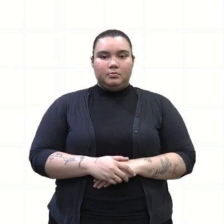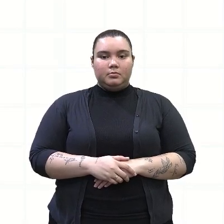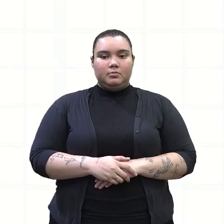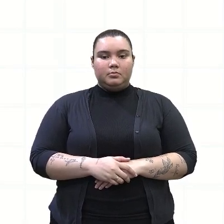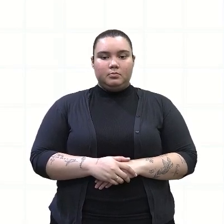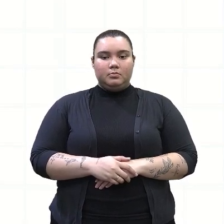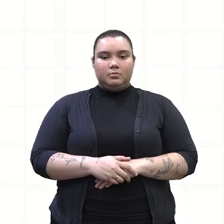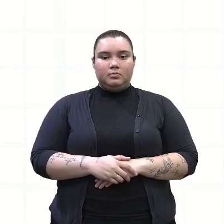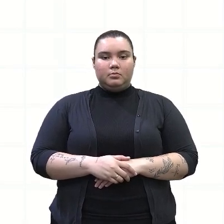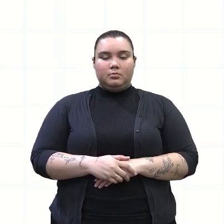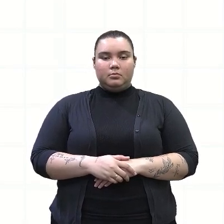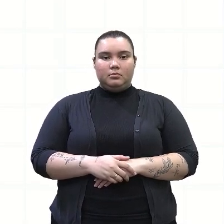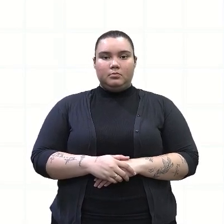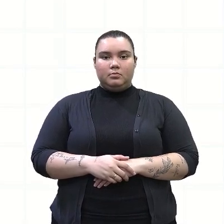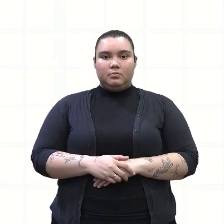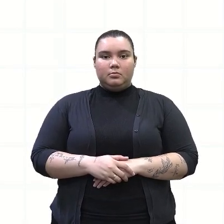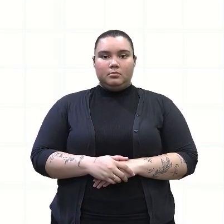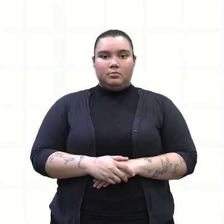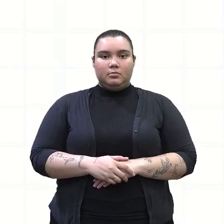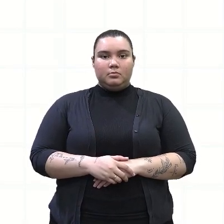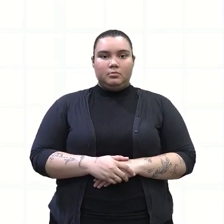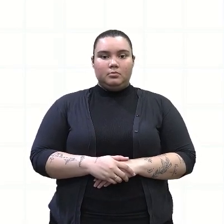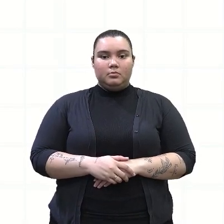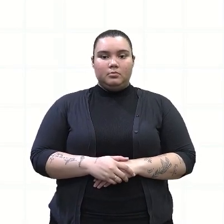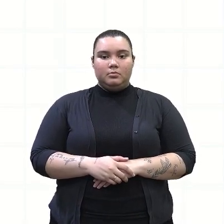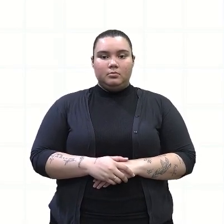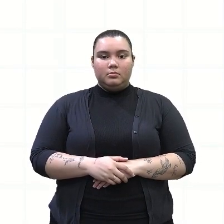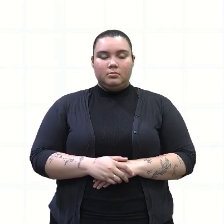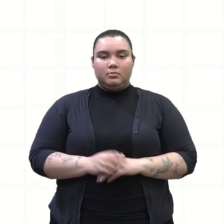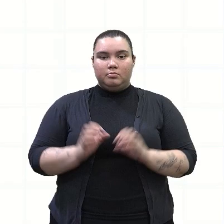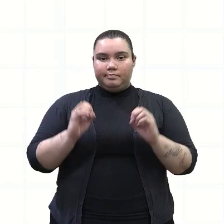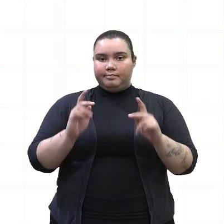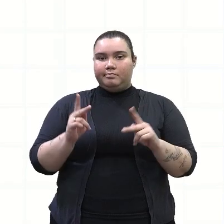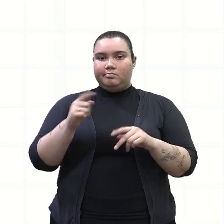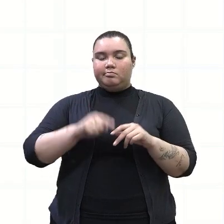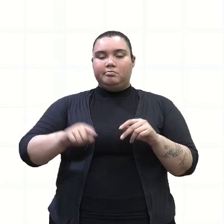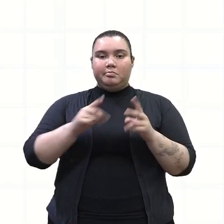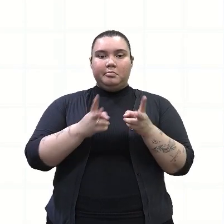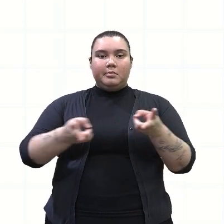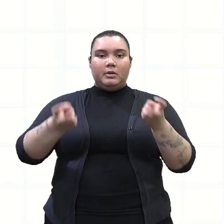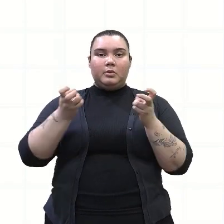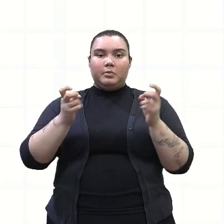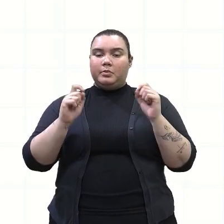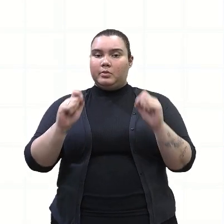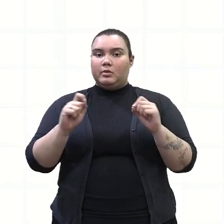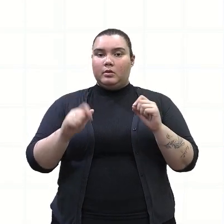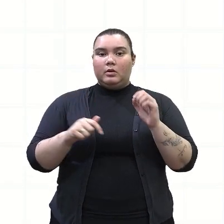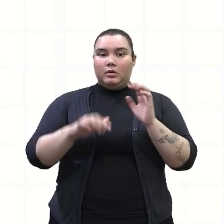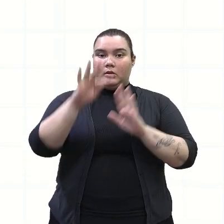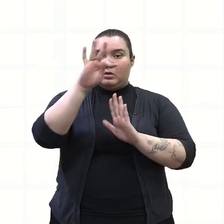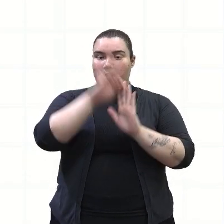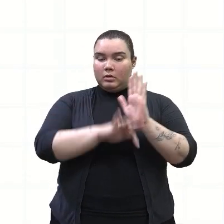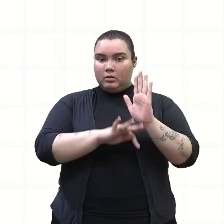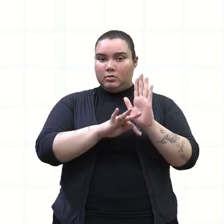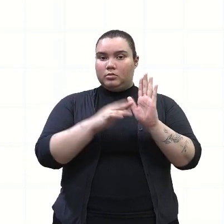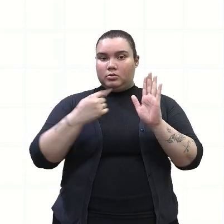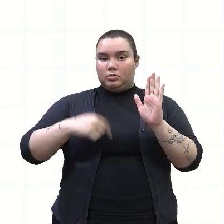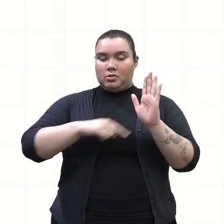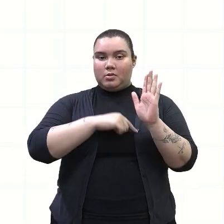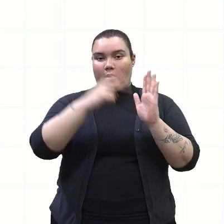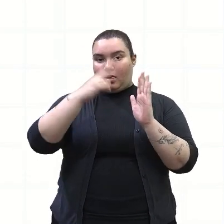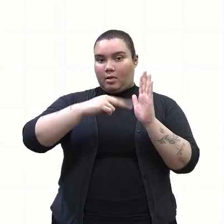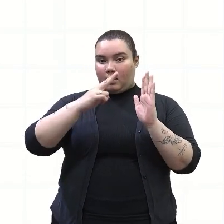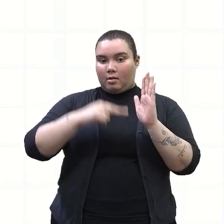The shortest. Bem, então vocês puderam perceber que neste texto que a gente viu,